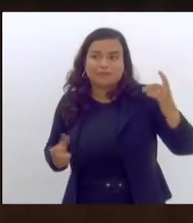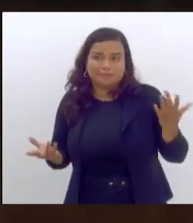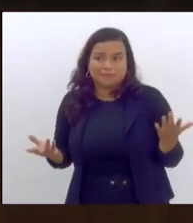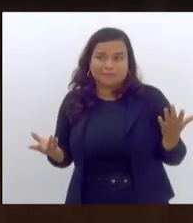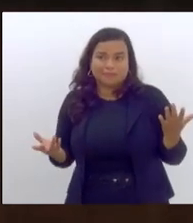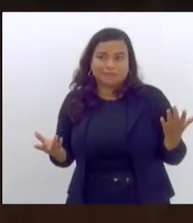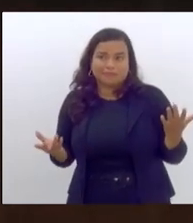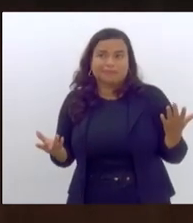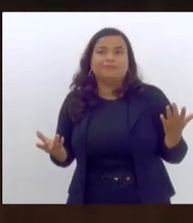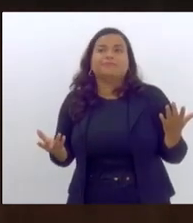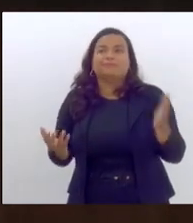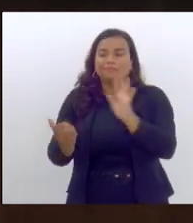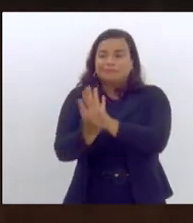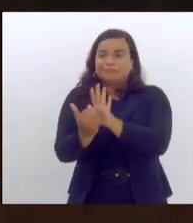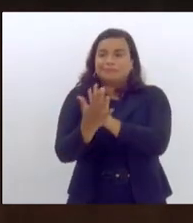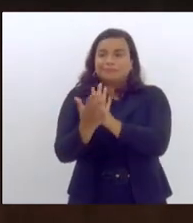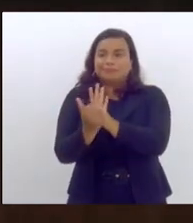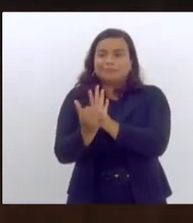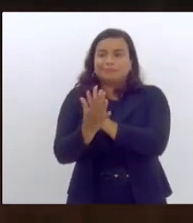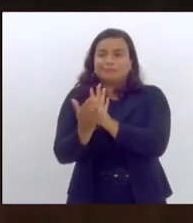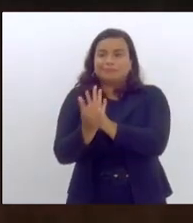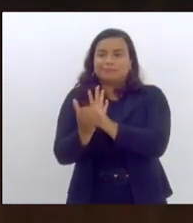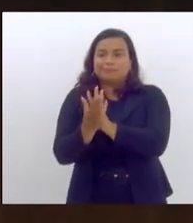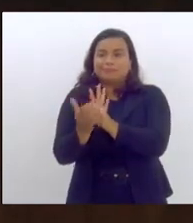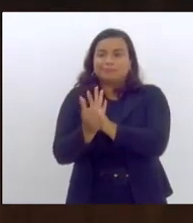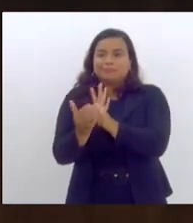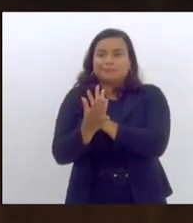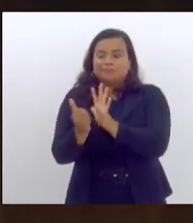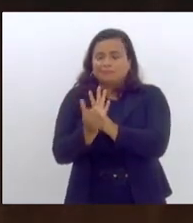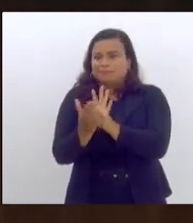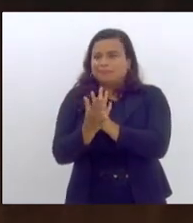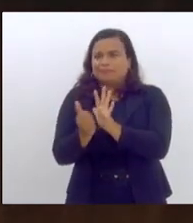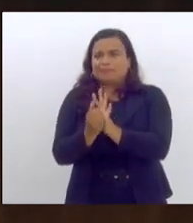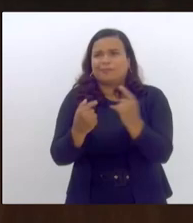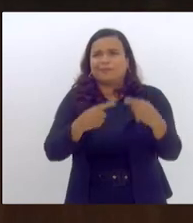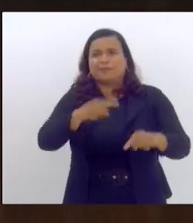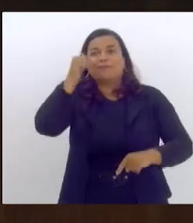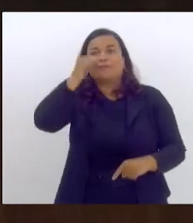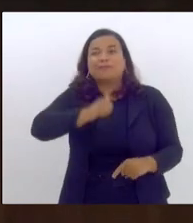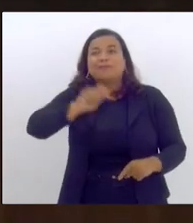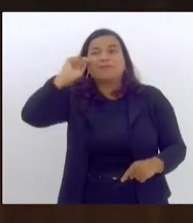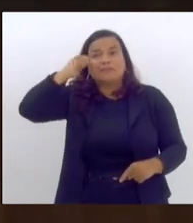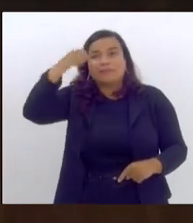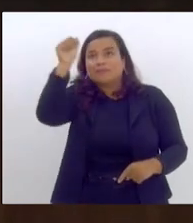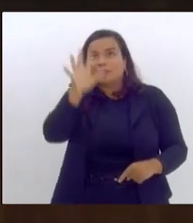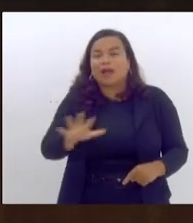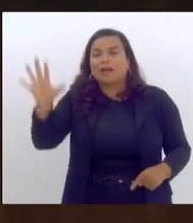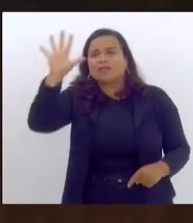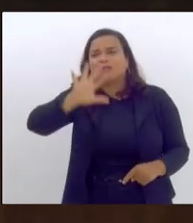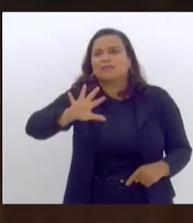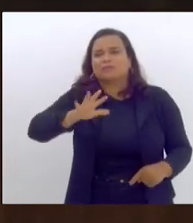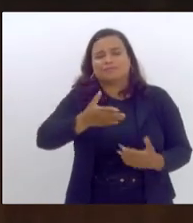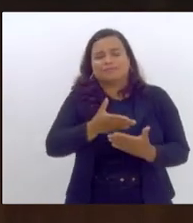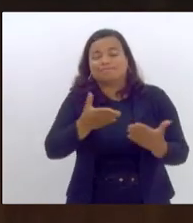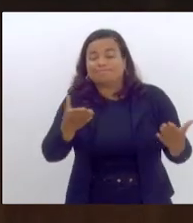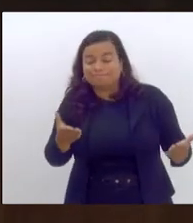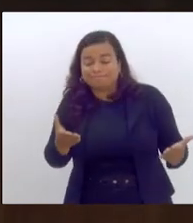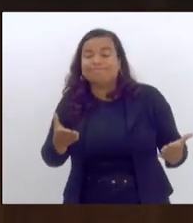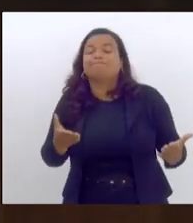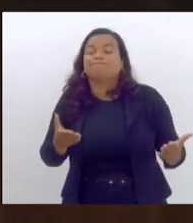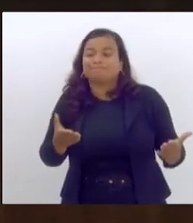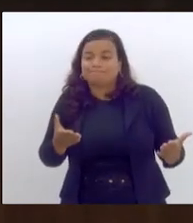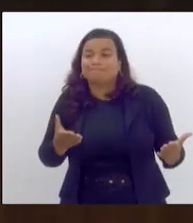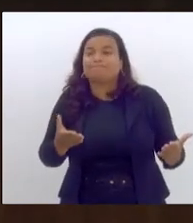vertiginosamente os registros de violência contra as mulheres negras no Brasil inteiro. É muito importante que a